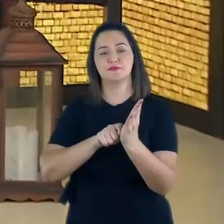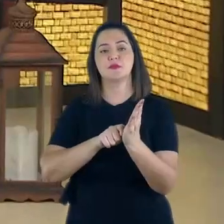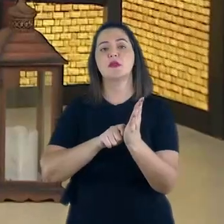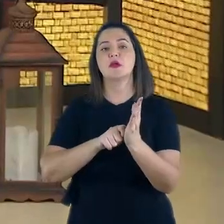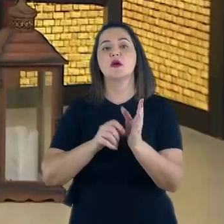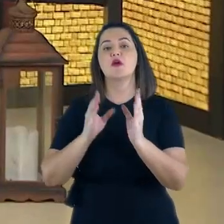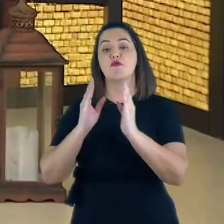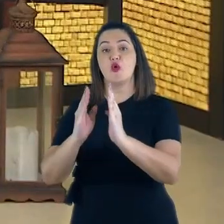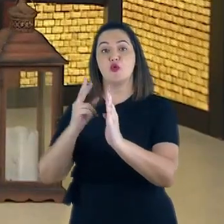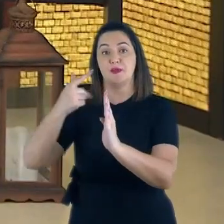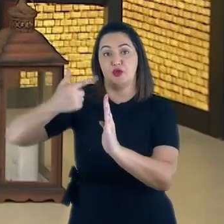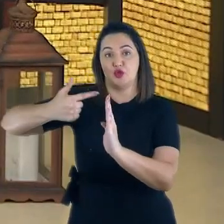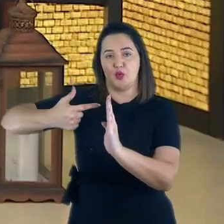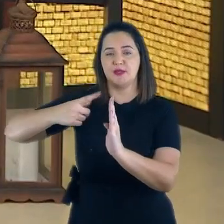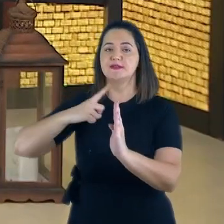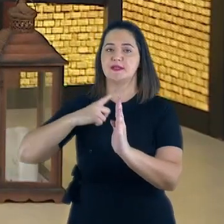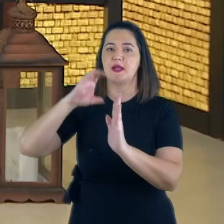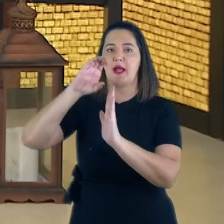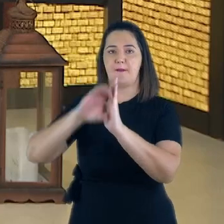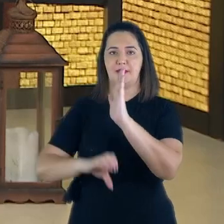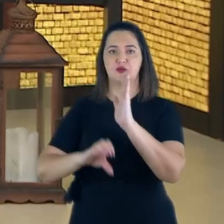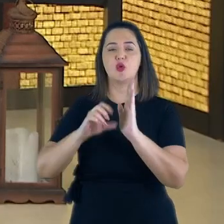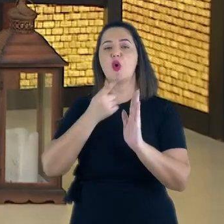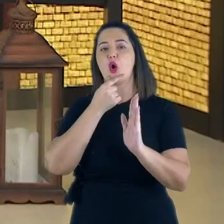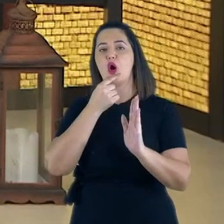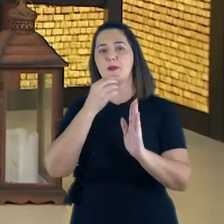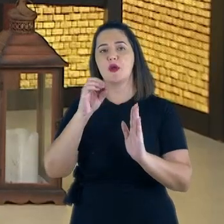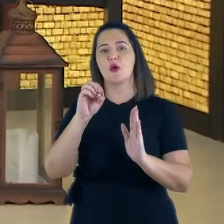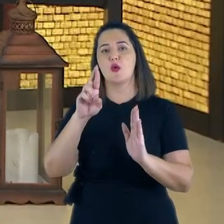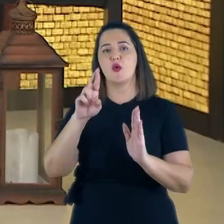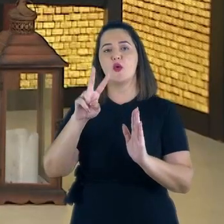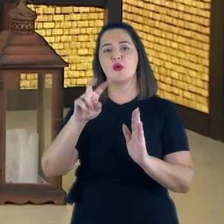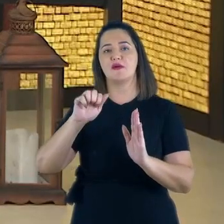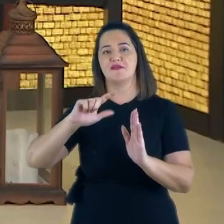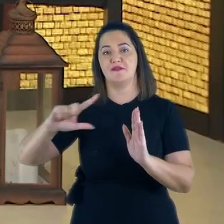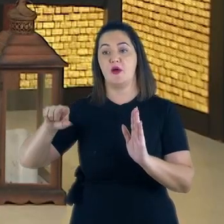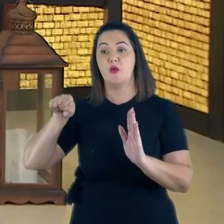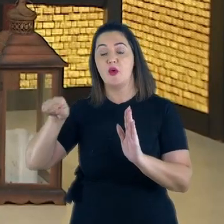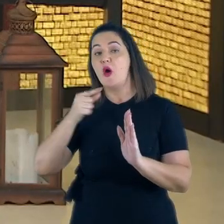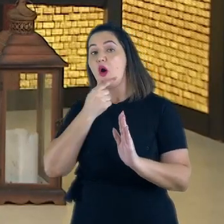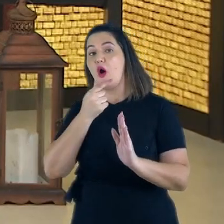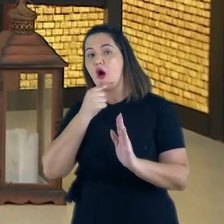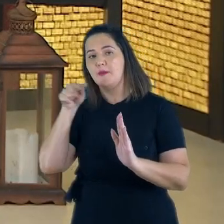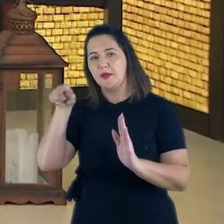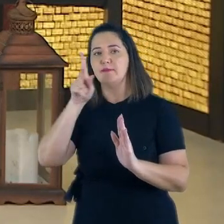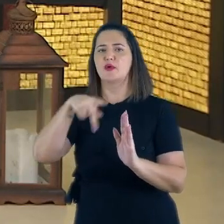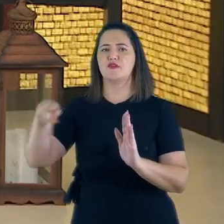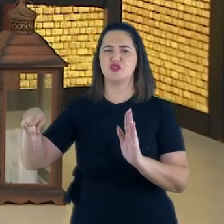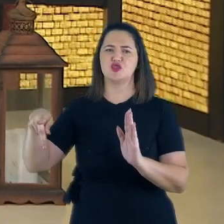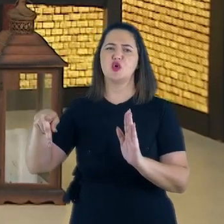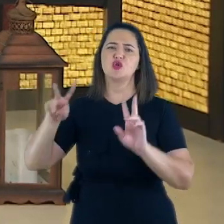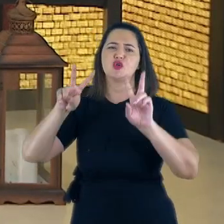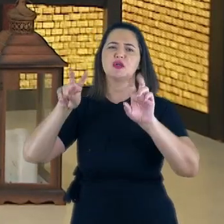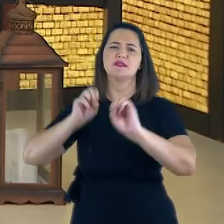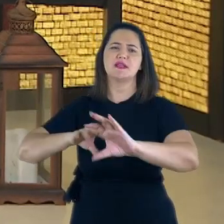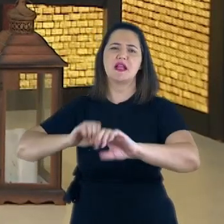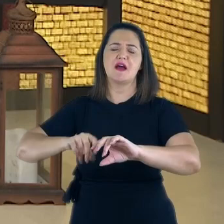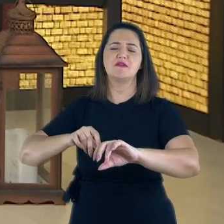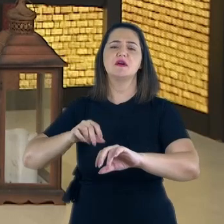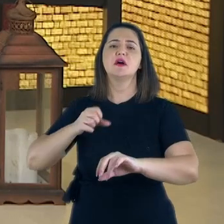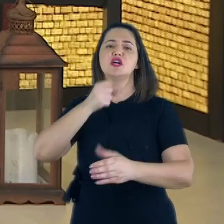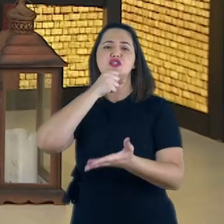há um capítulo de Orval Wintermuth, que foi por muitos anos professor de Antigo Testamento no Burke